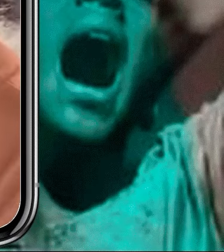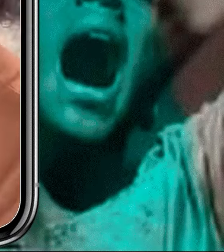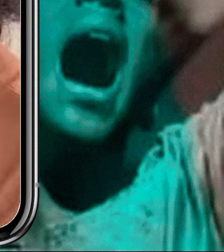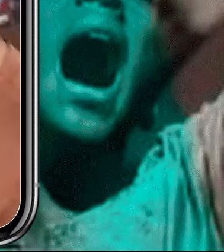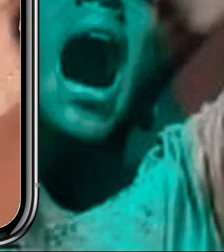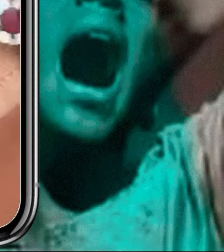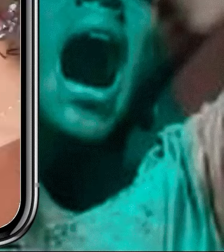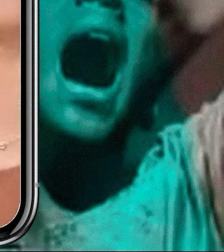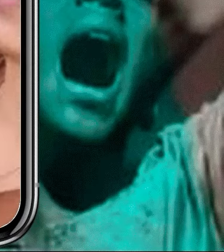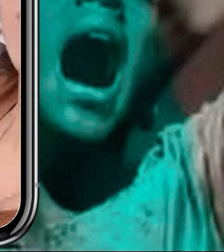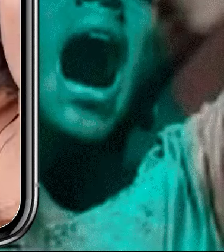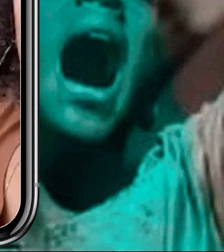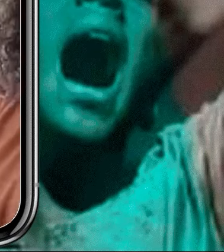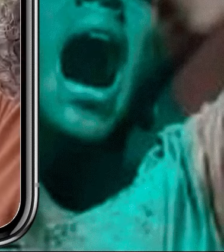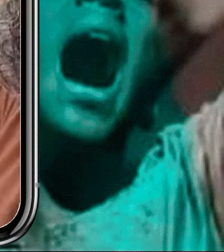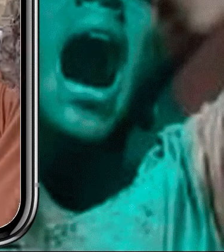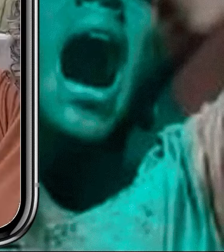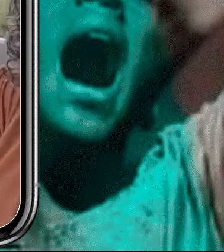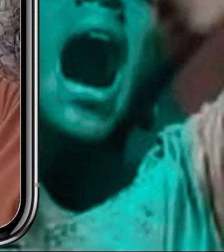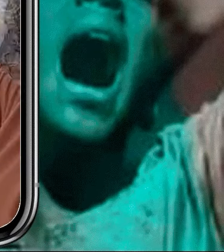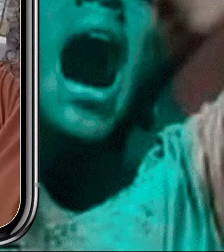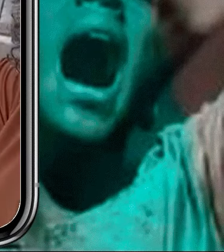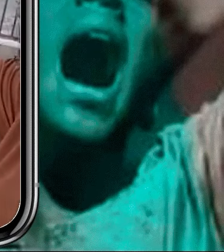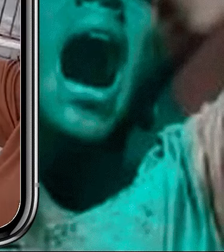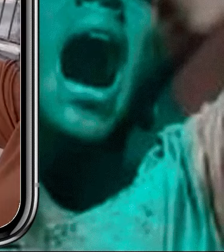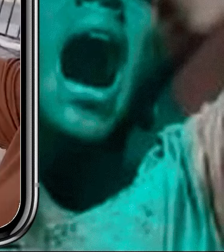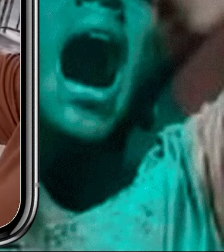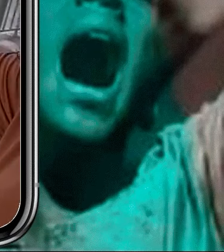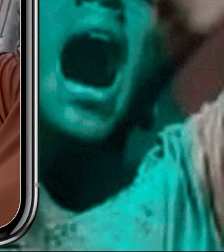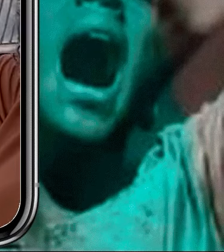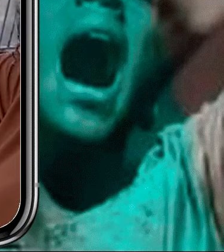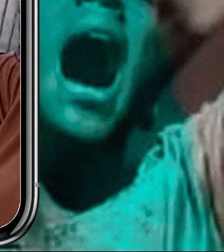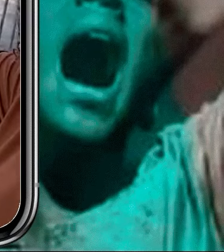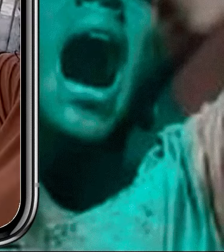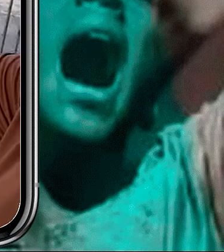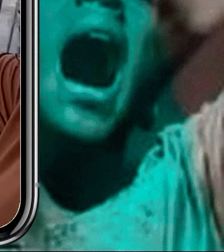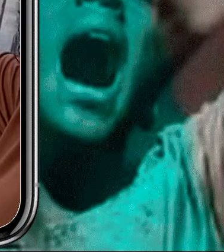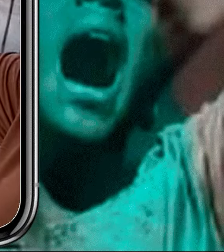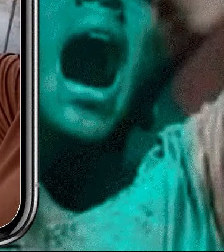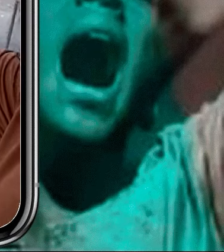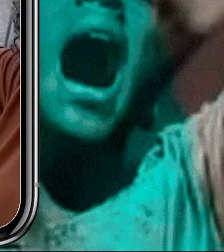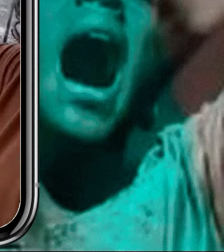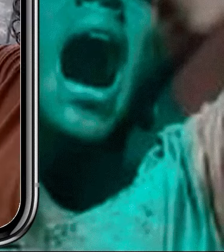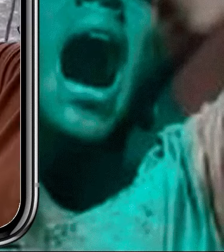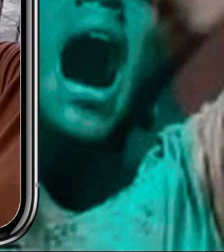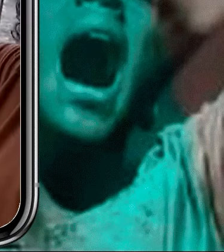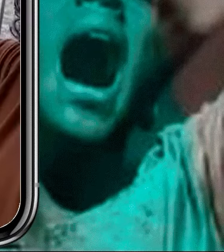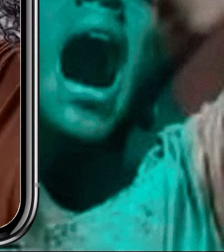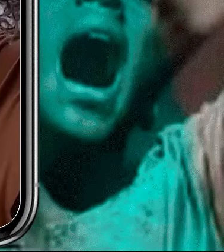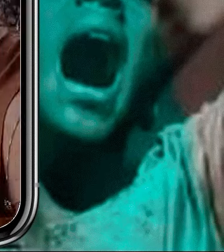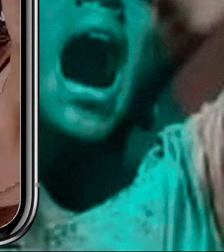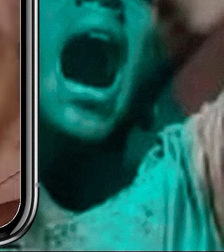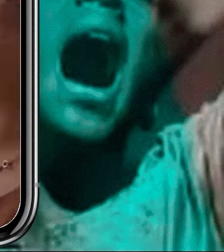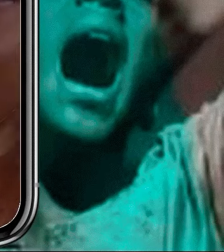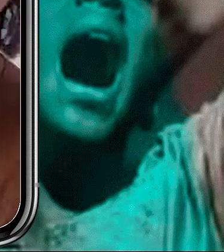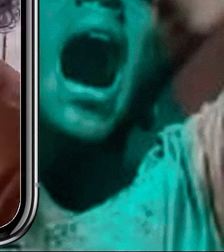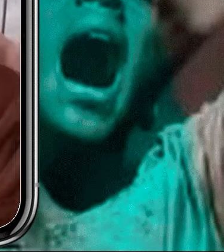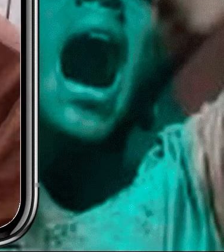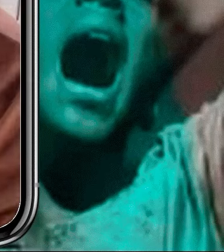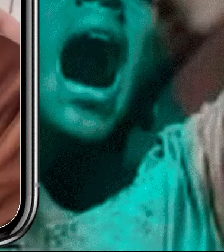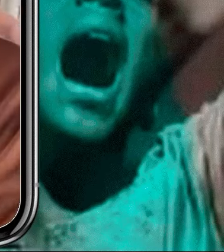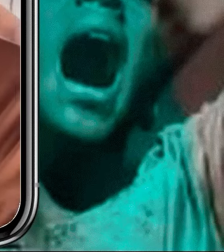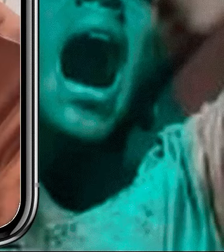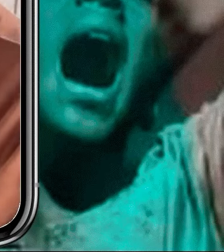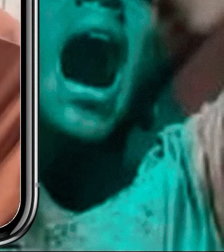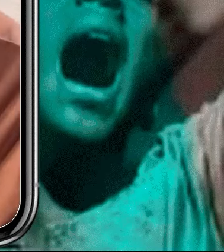maravilha de Retiro Olha isso gente nesse lugar maravilhoso que o senhor separou para